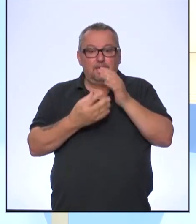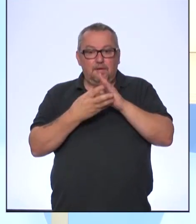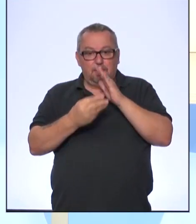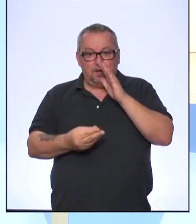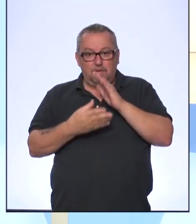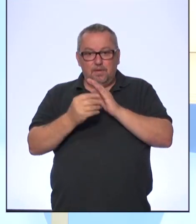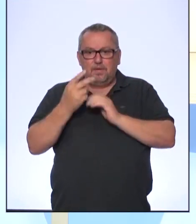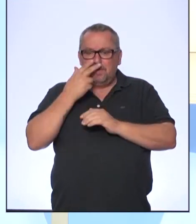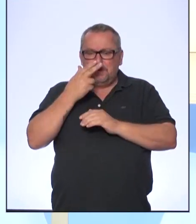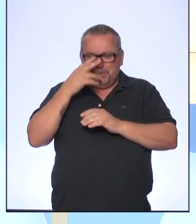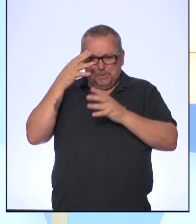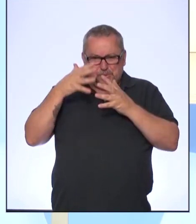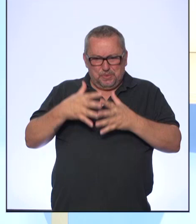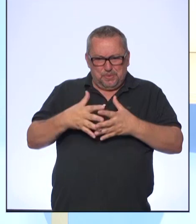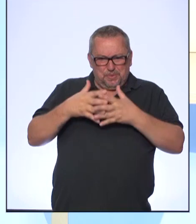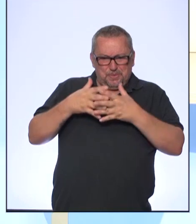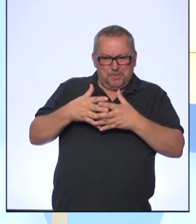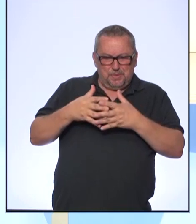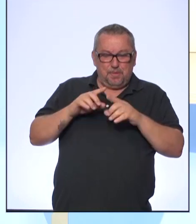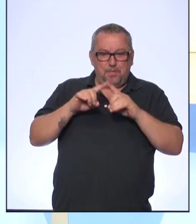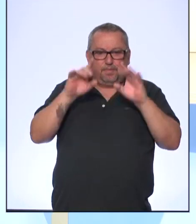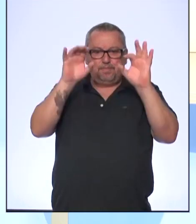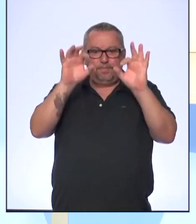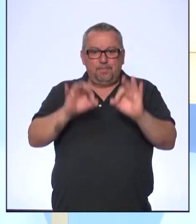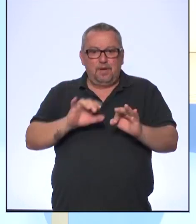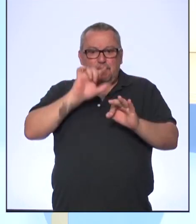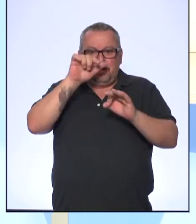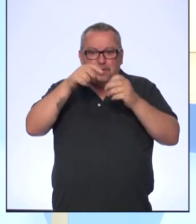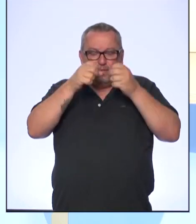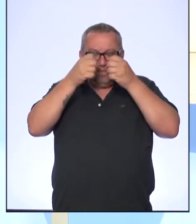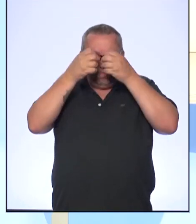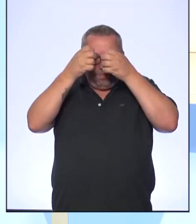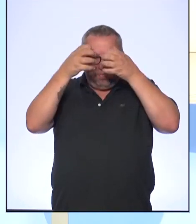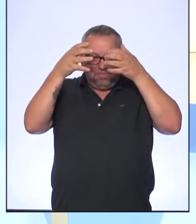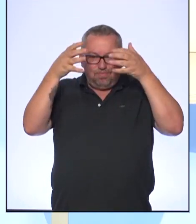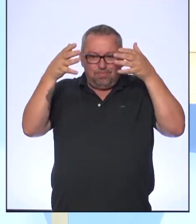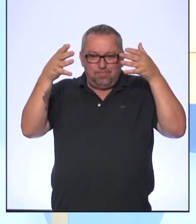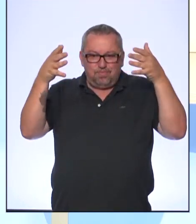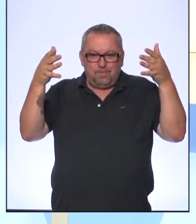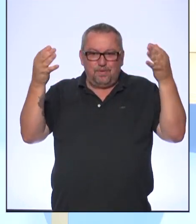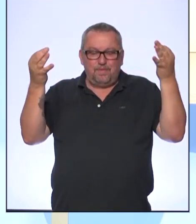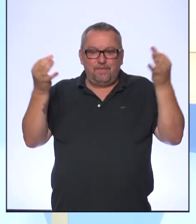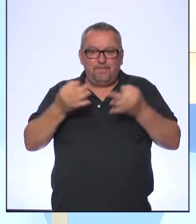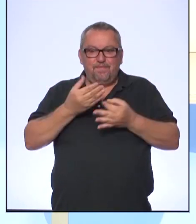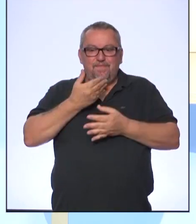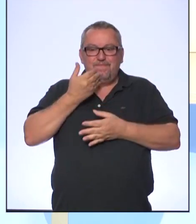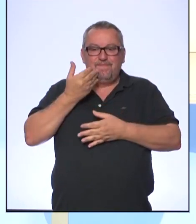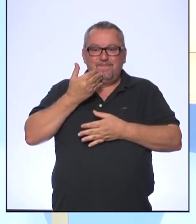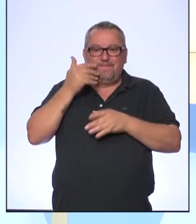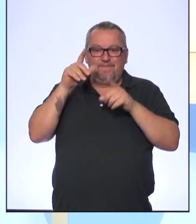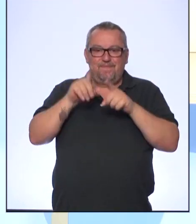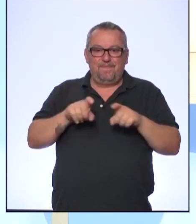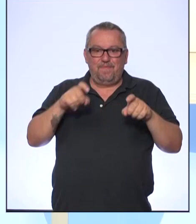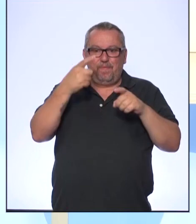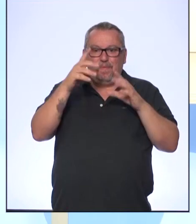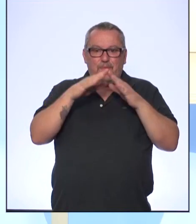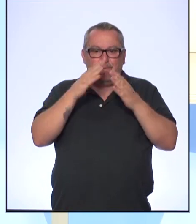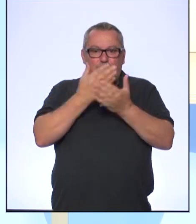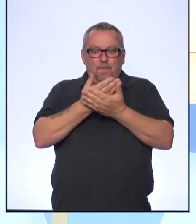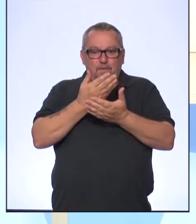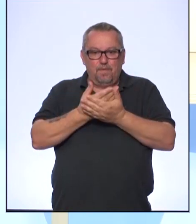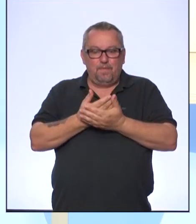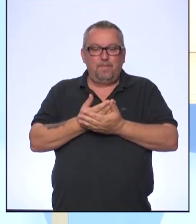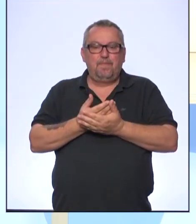vai parecer um pouquinho complicado, mas eu tenho certeza que na hora que você pegar para fazer, principalmente no computador lá na sua escola, né, na sua